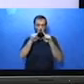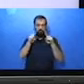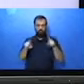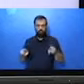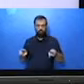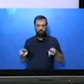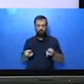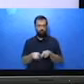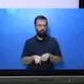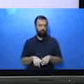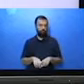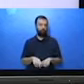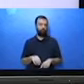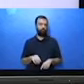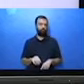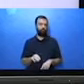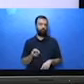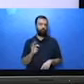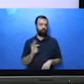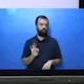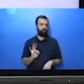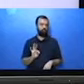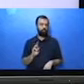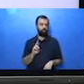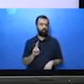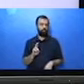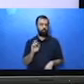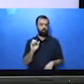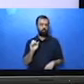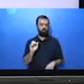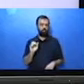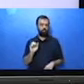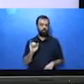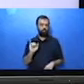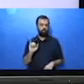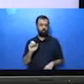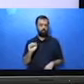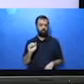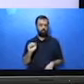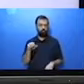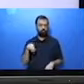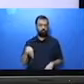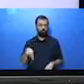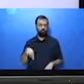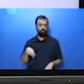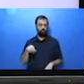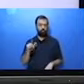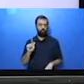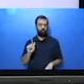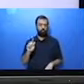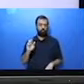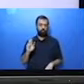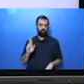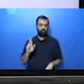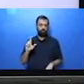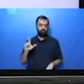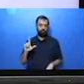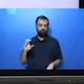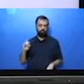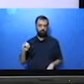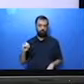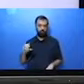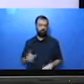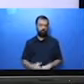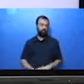O que é este? Um triângulo, forma plana, polígono.